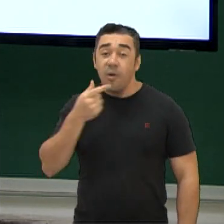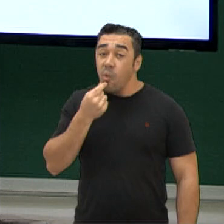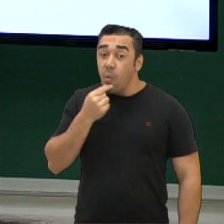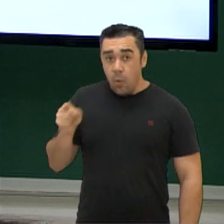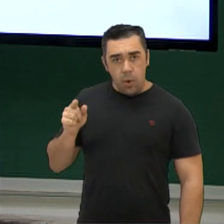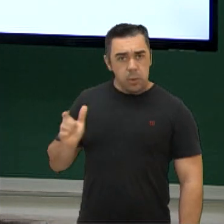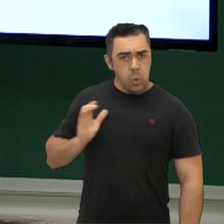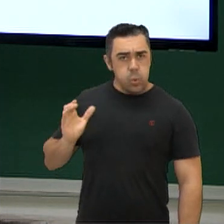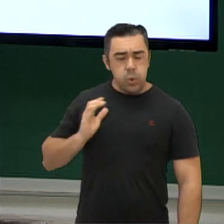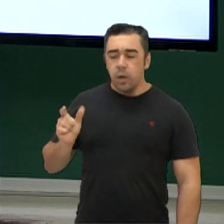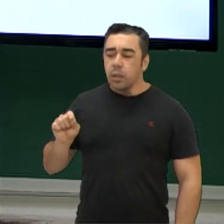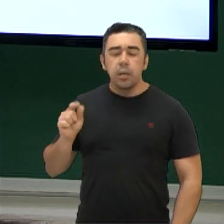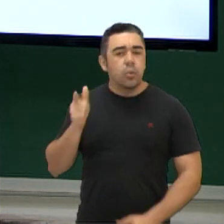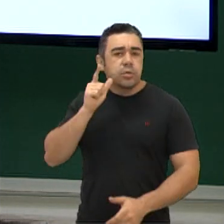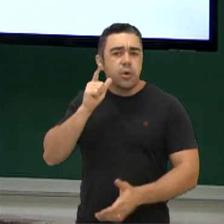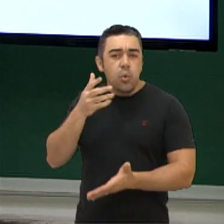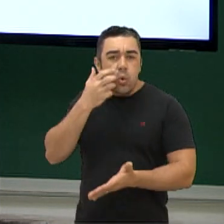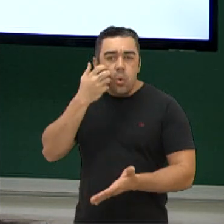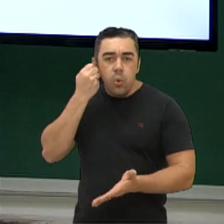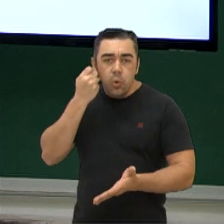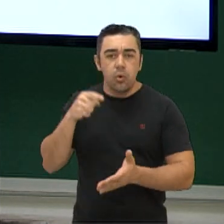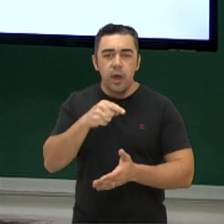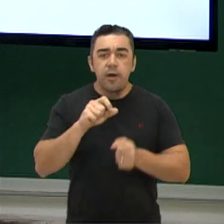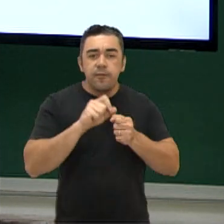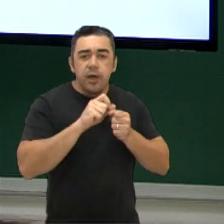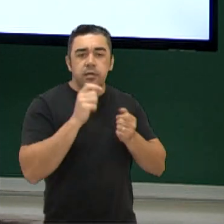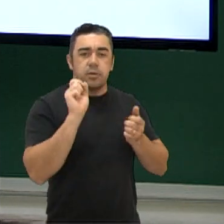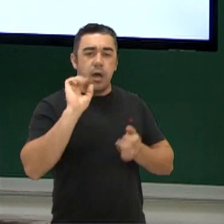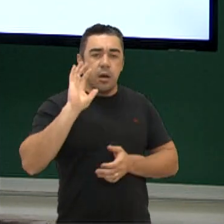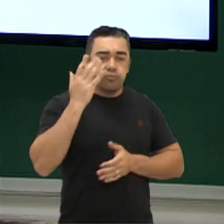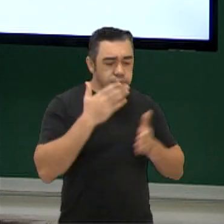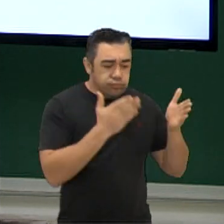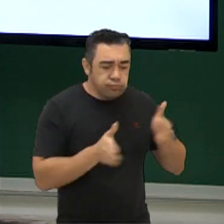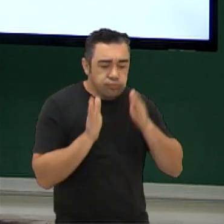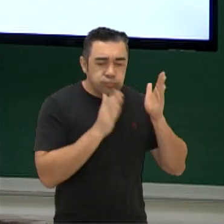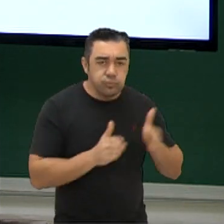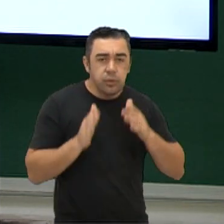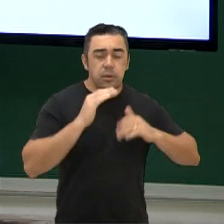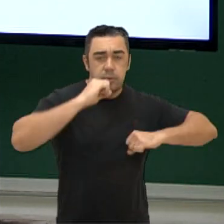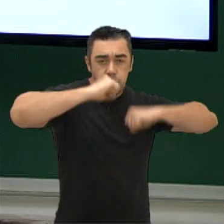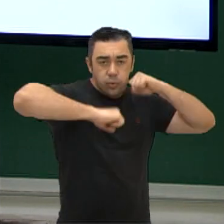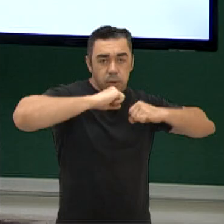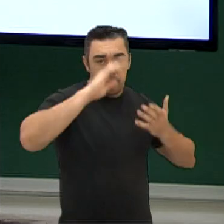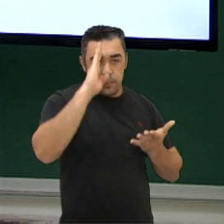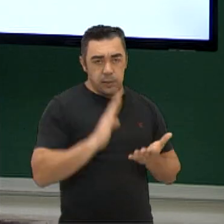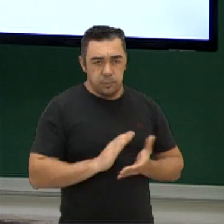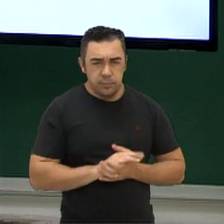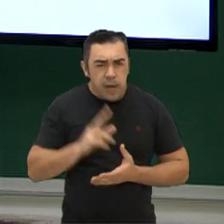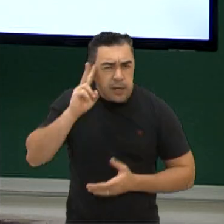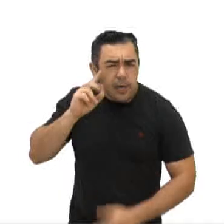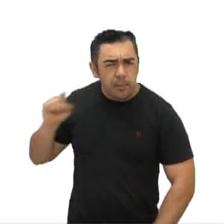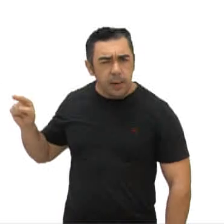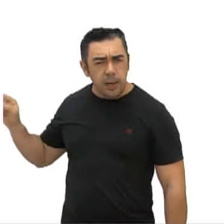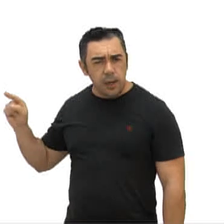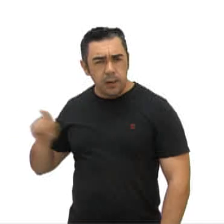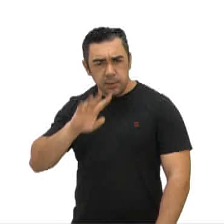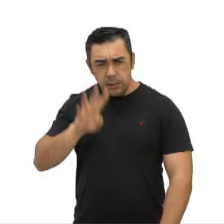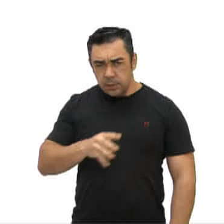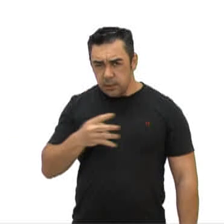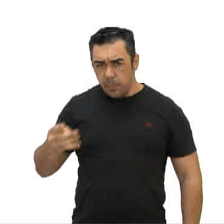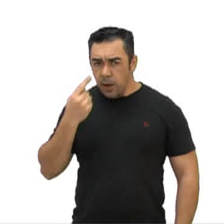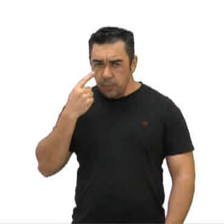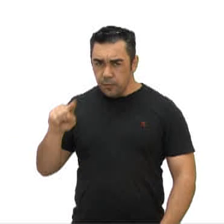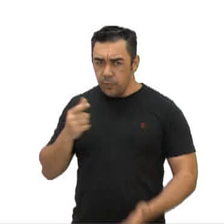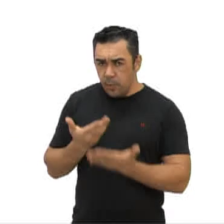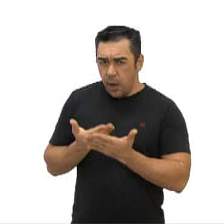investia os lucros oriundos do café em um processo de industrialização no Brasil. Lembram dessa tabela que nós vimos na